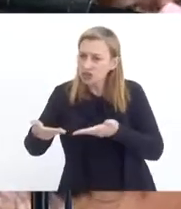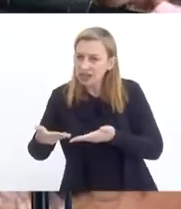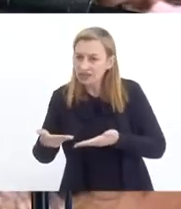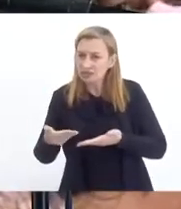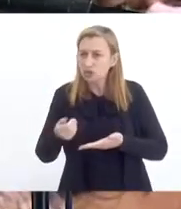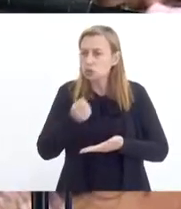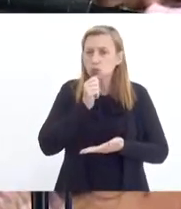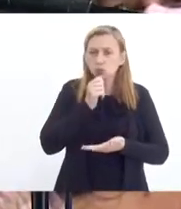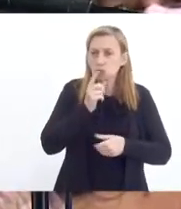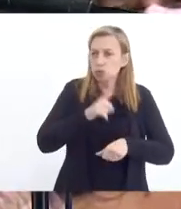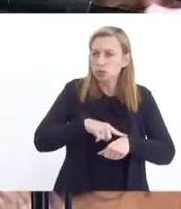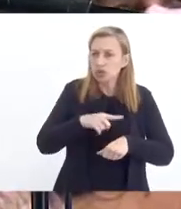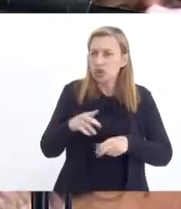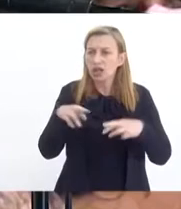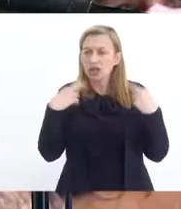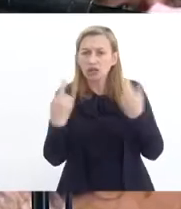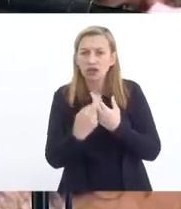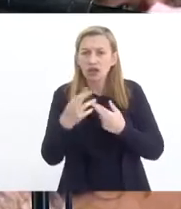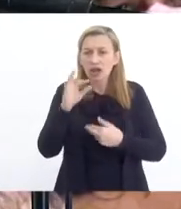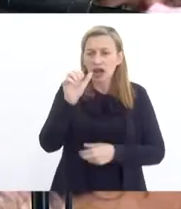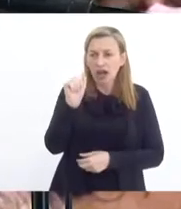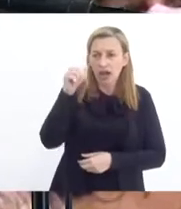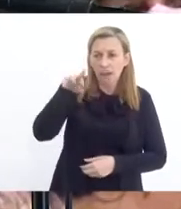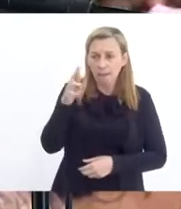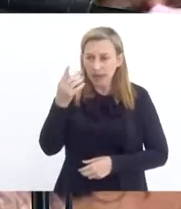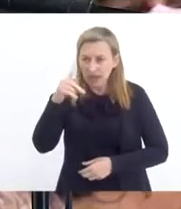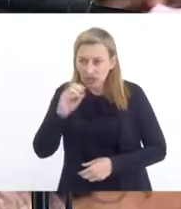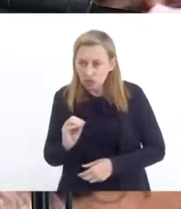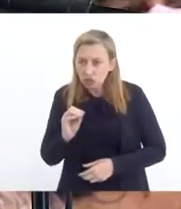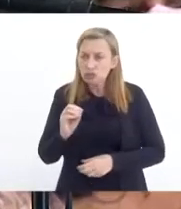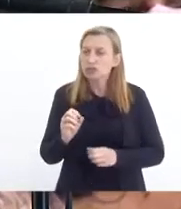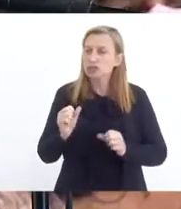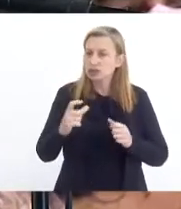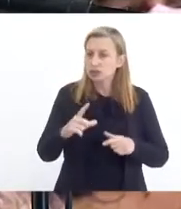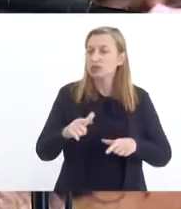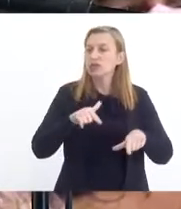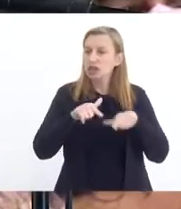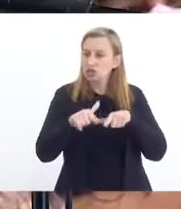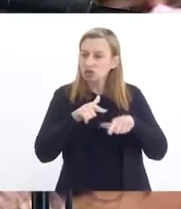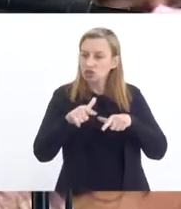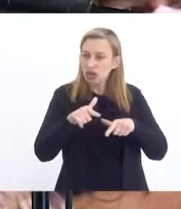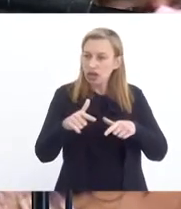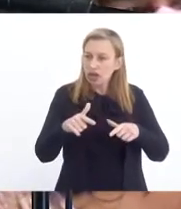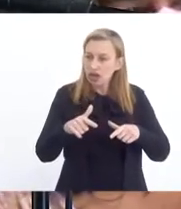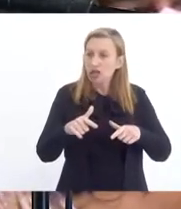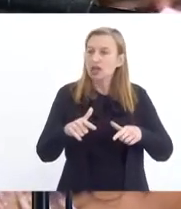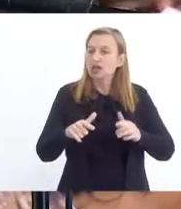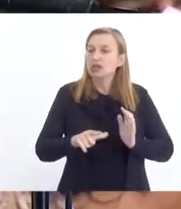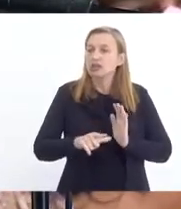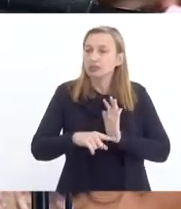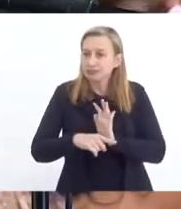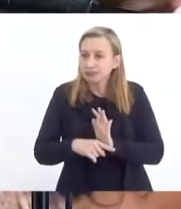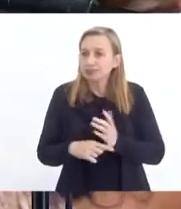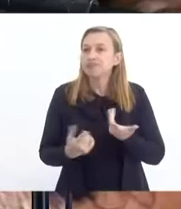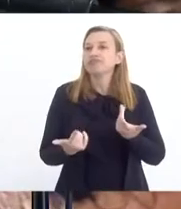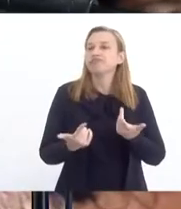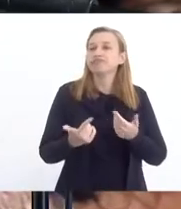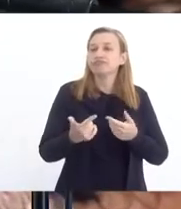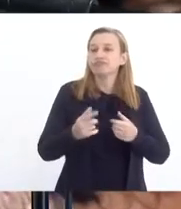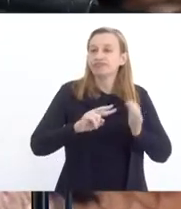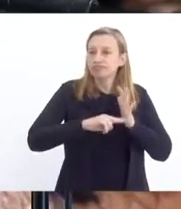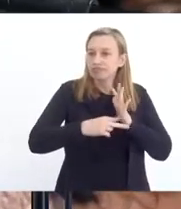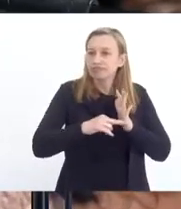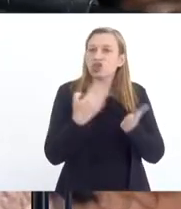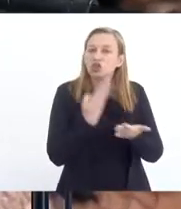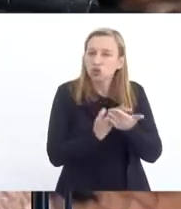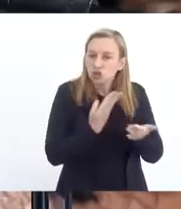momento para nenhuma reunião da Unpetro, nós temos muito a contribuir quanto trabalhadores, quanto sindicatos, quanto estudiosos